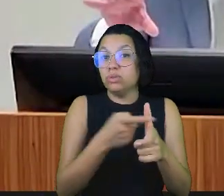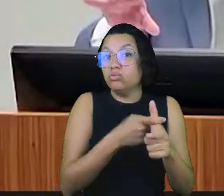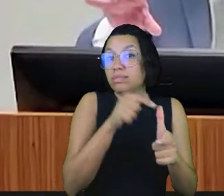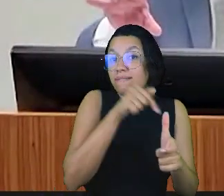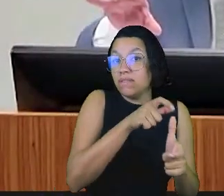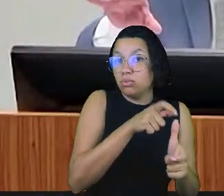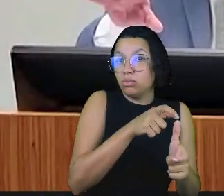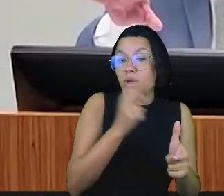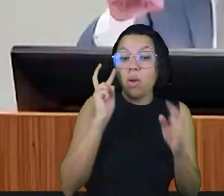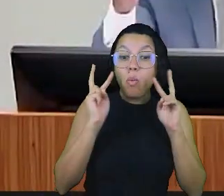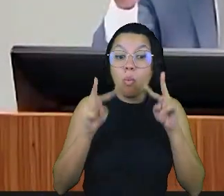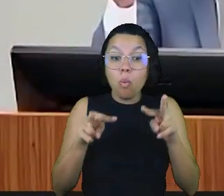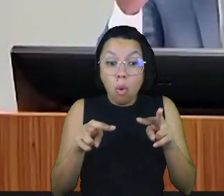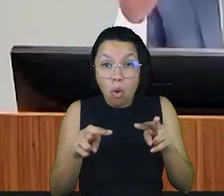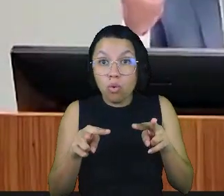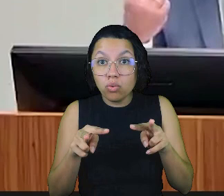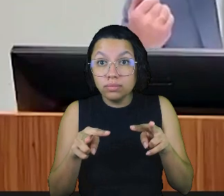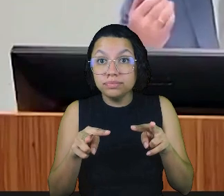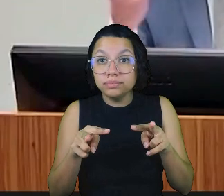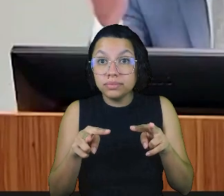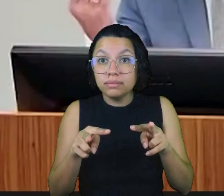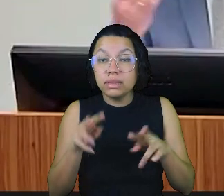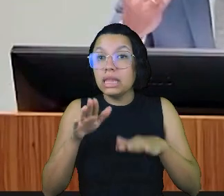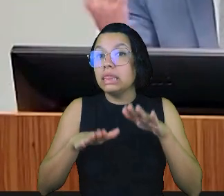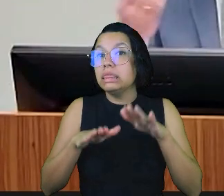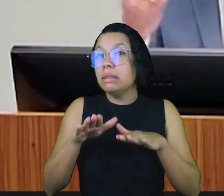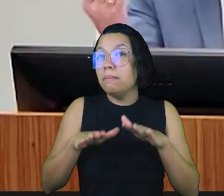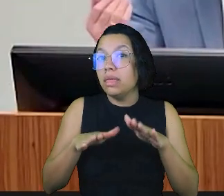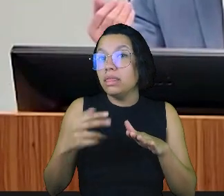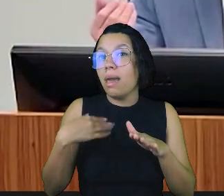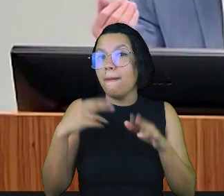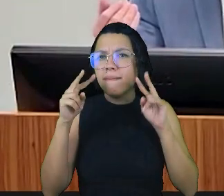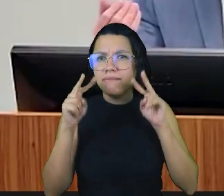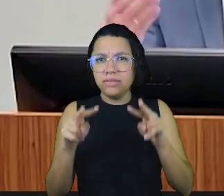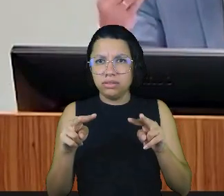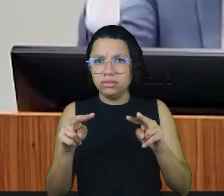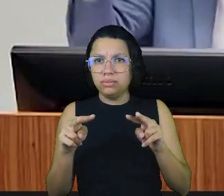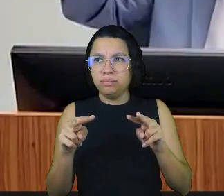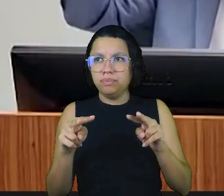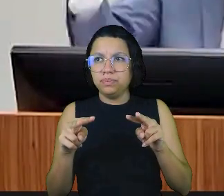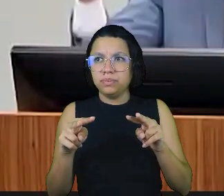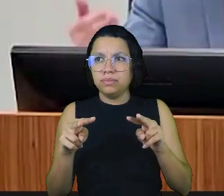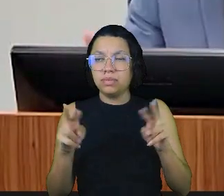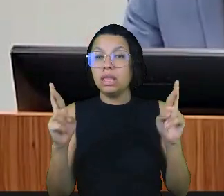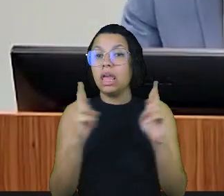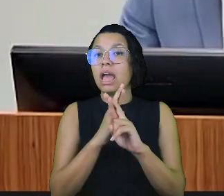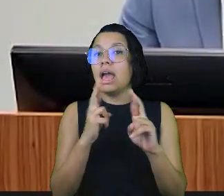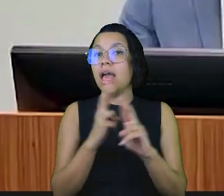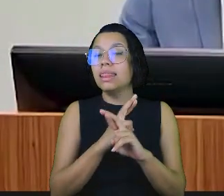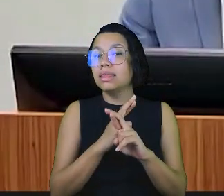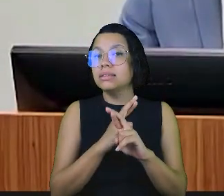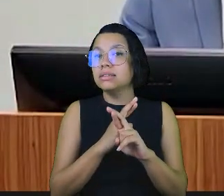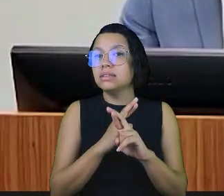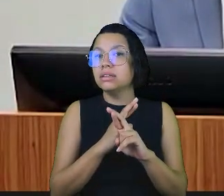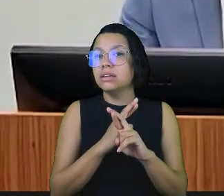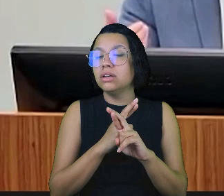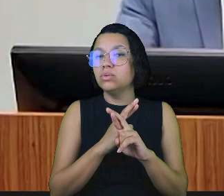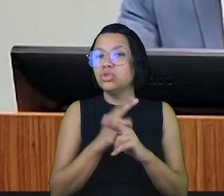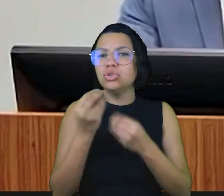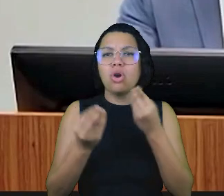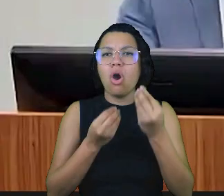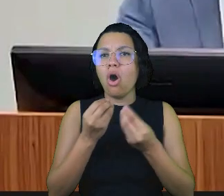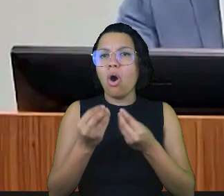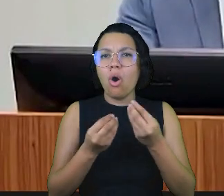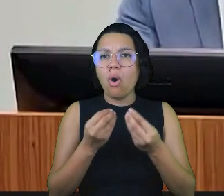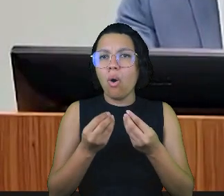caso concreto e, dependendo da minha visão a respeito das disposições